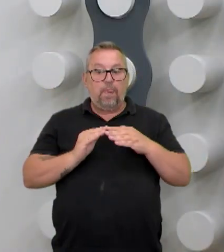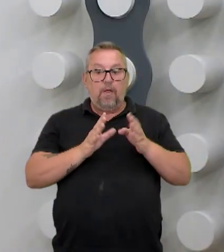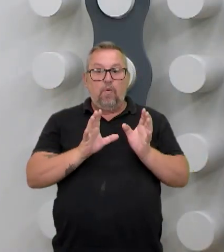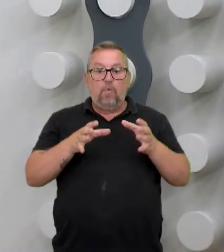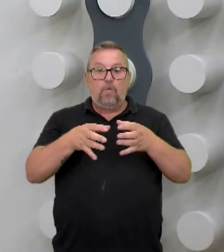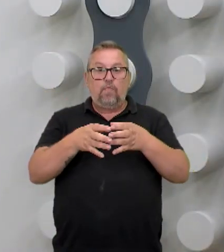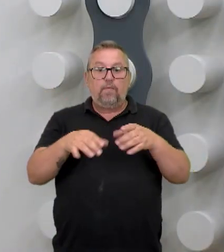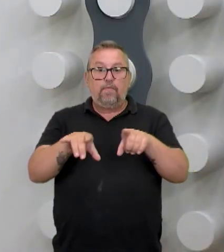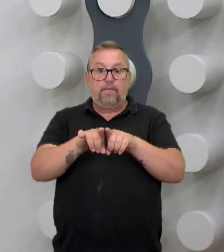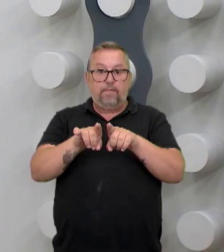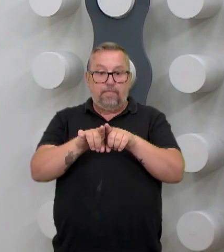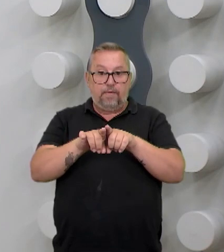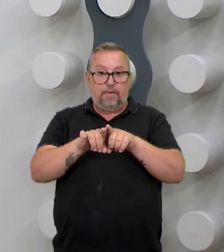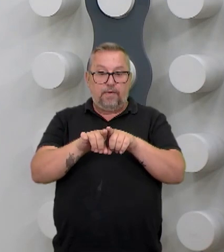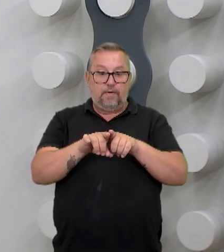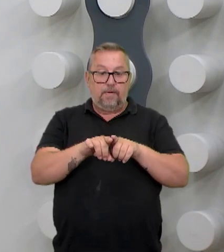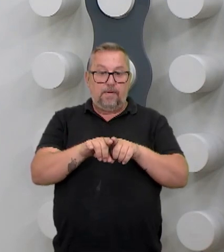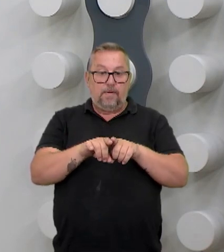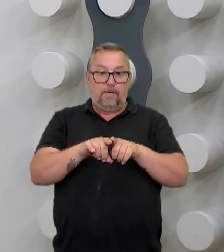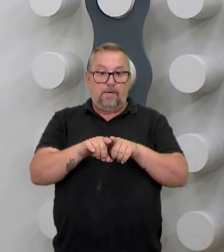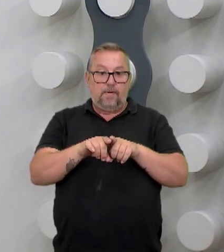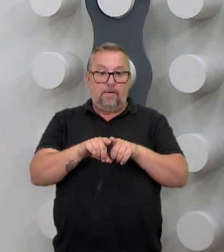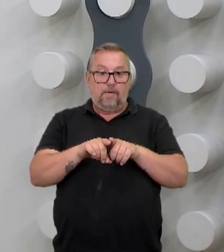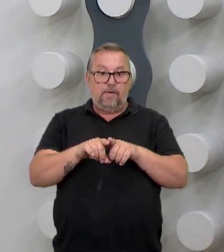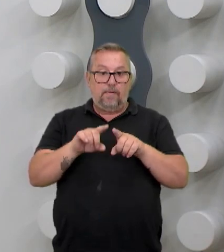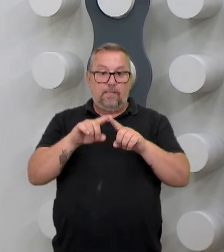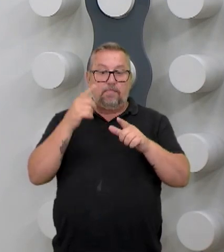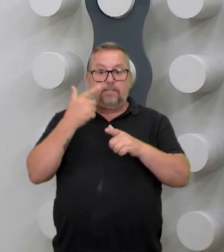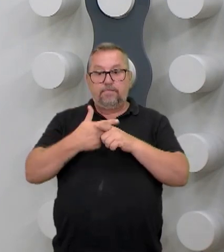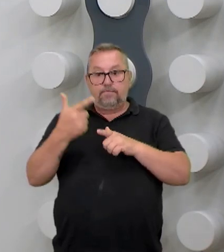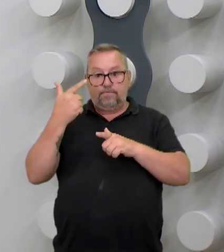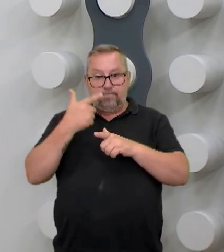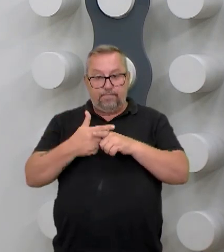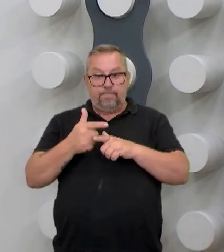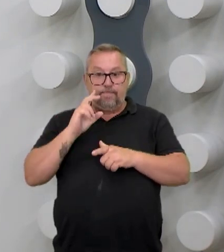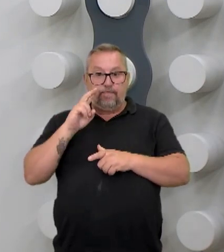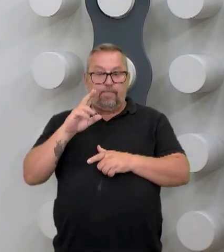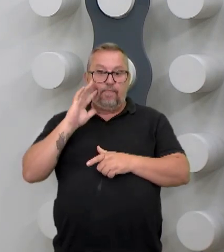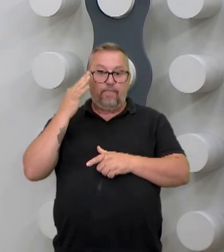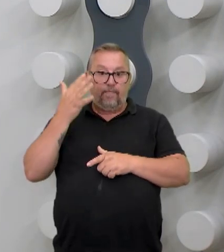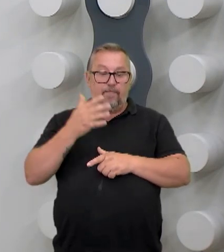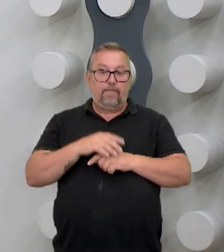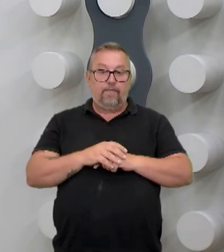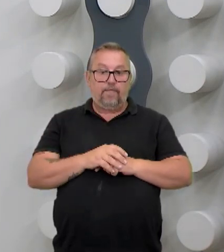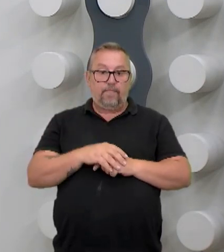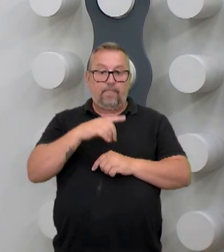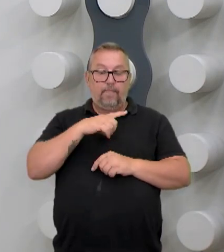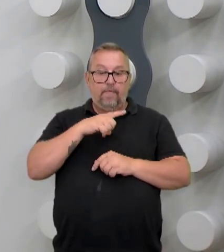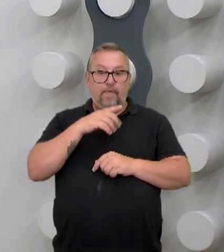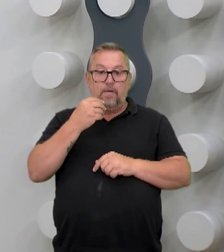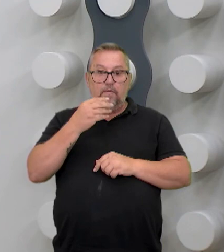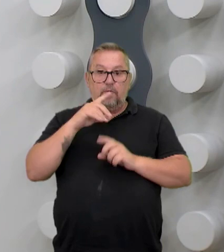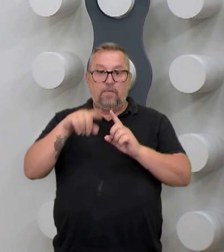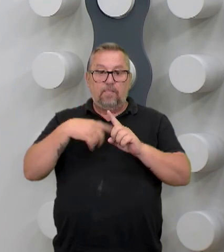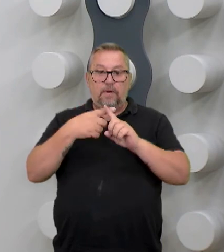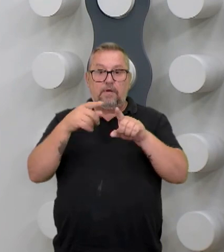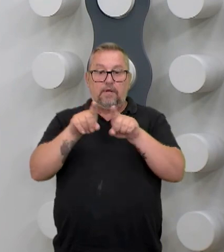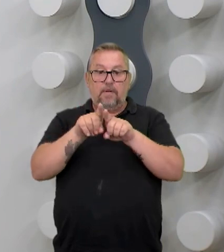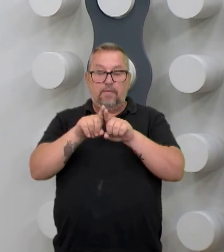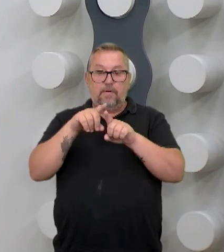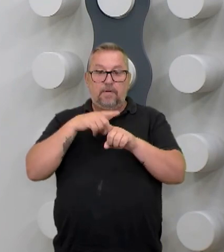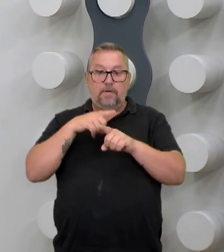tanto trazendo o foco sobre problemas que precisam ser resolvidos, que isso com certeza tem muito, mas também trazer